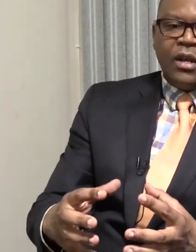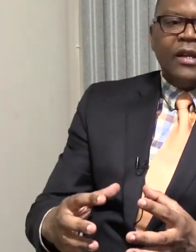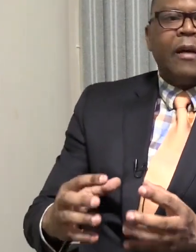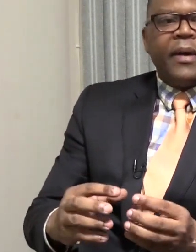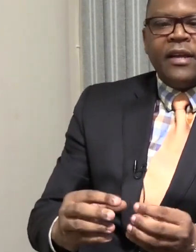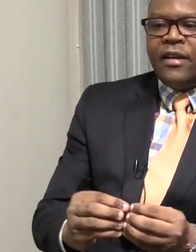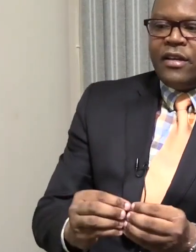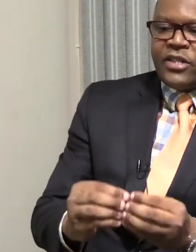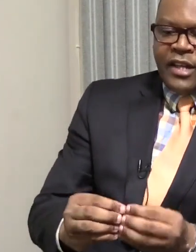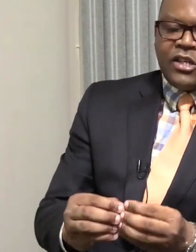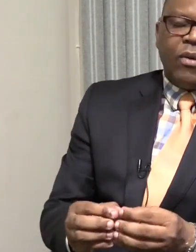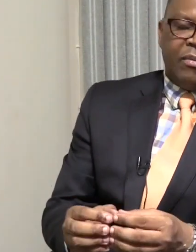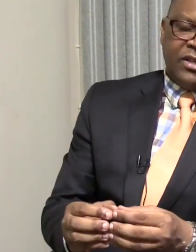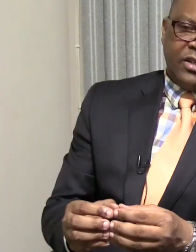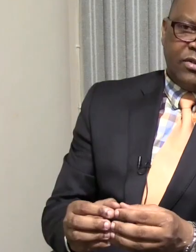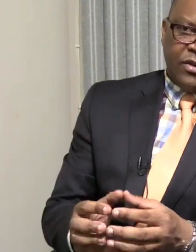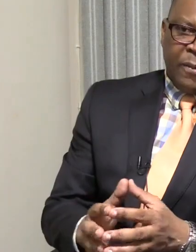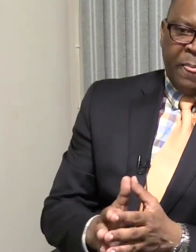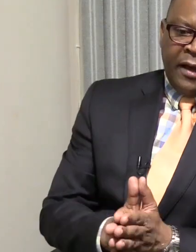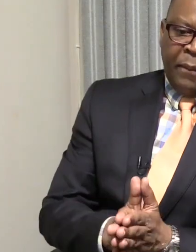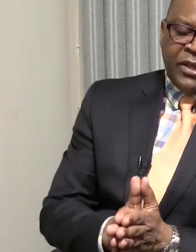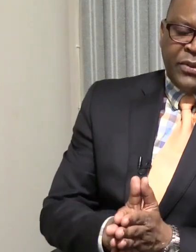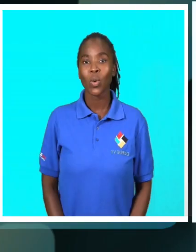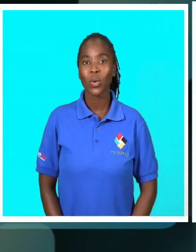cegos também estejam abrangidos.